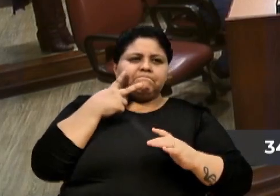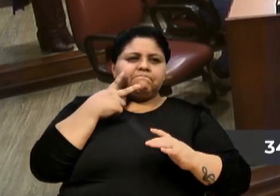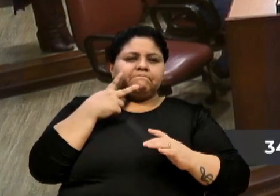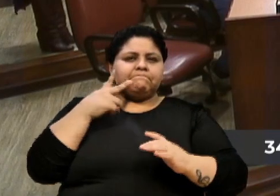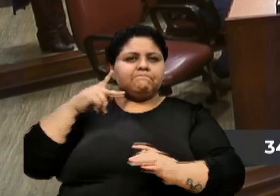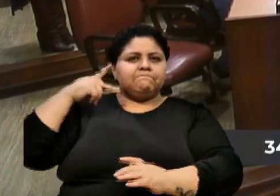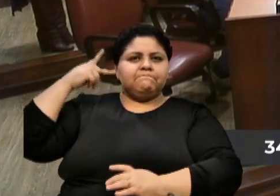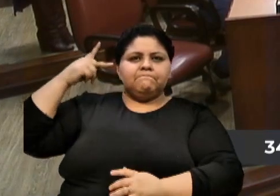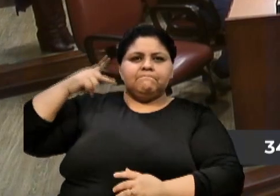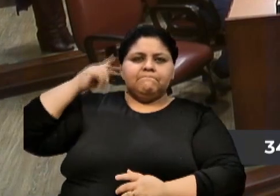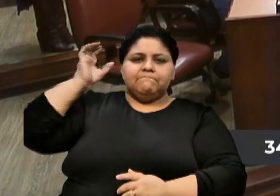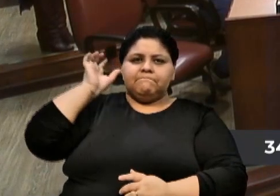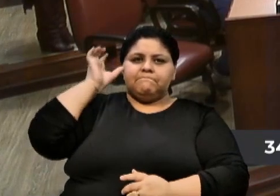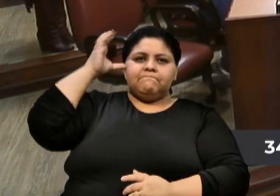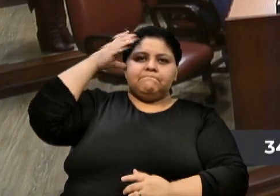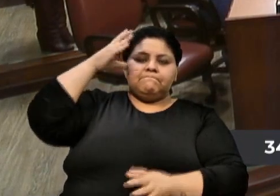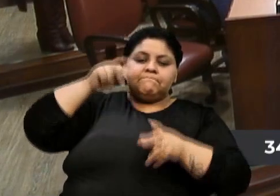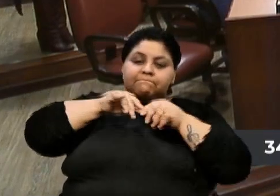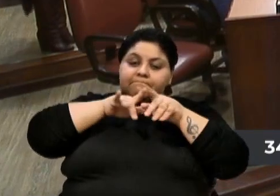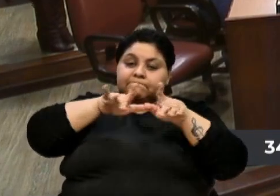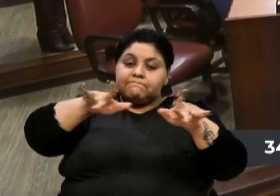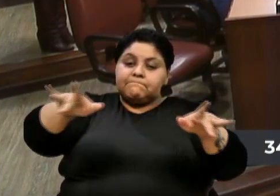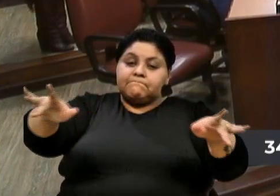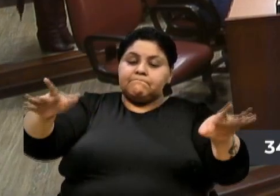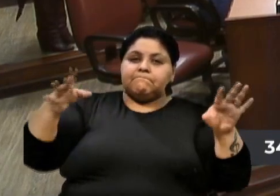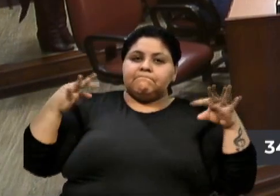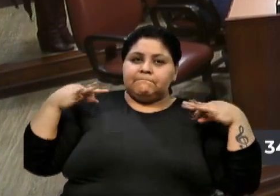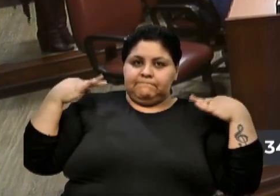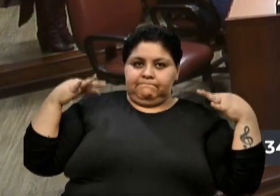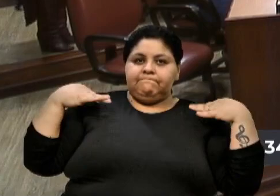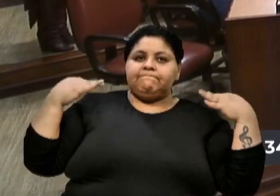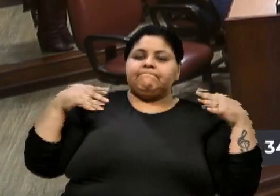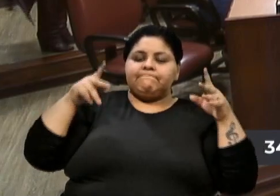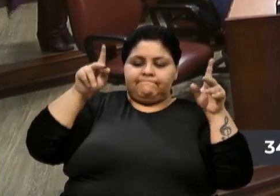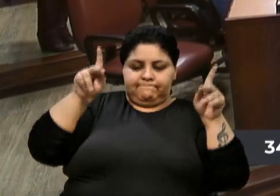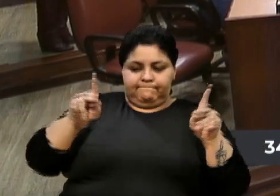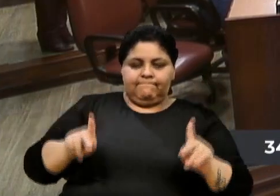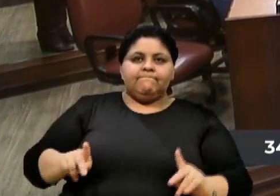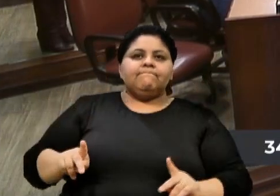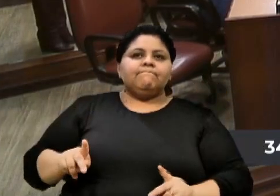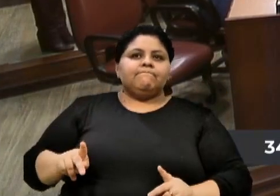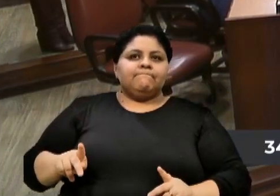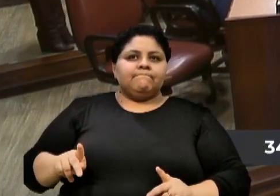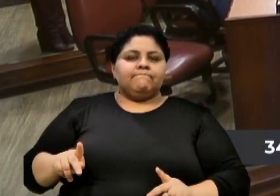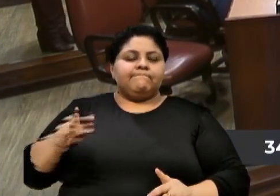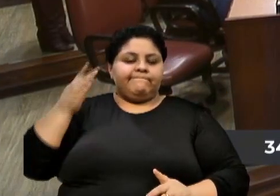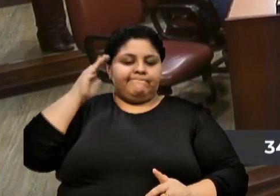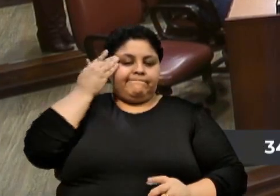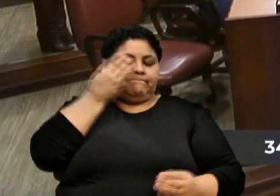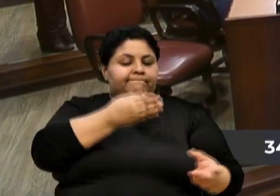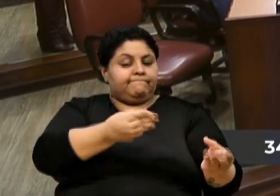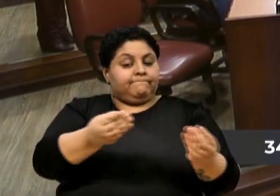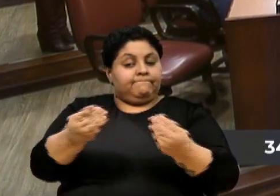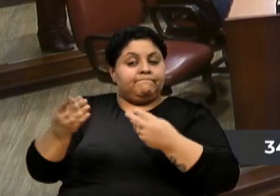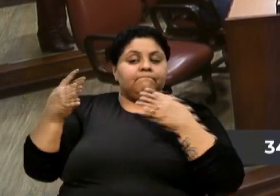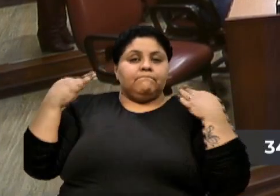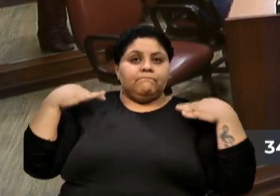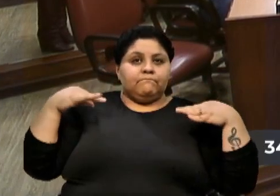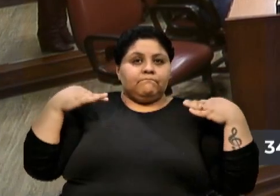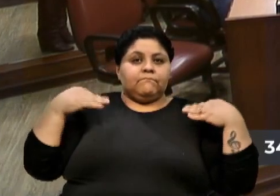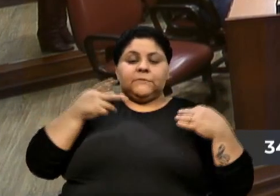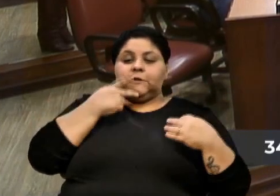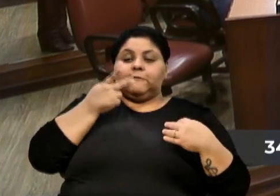fazendo uma explanação sobre turismo. Uma pessoa que entende muito de turismo, faz uma explanação muito